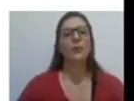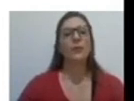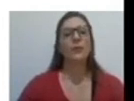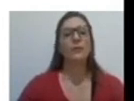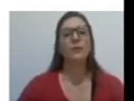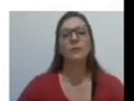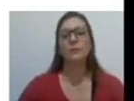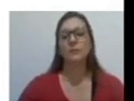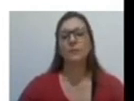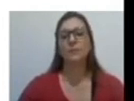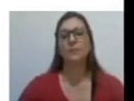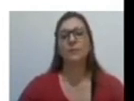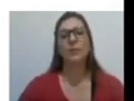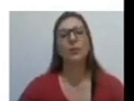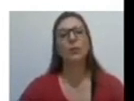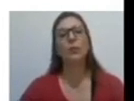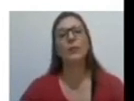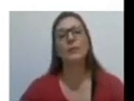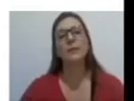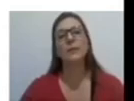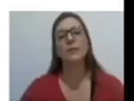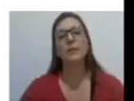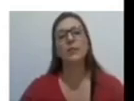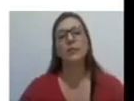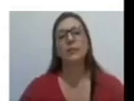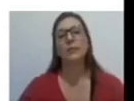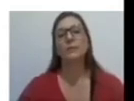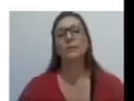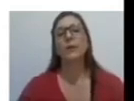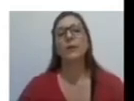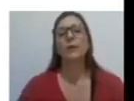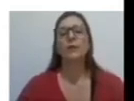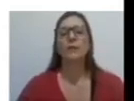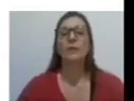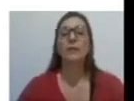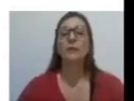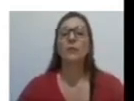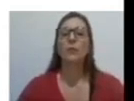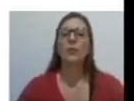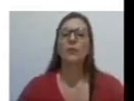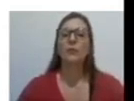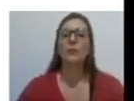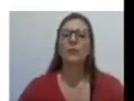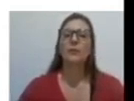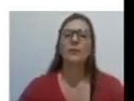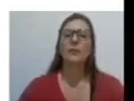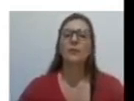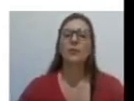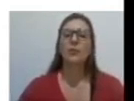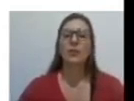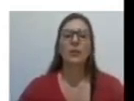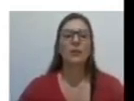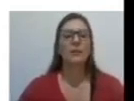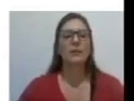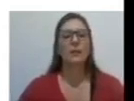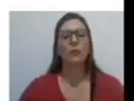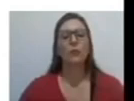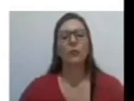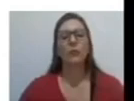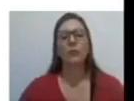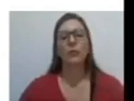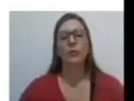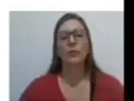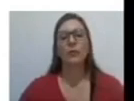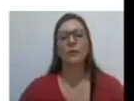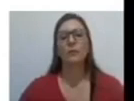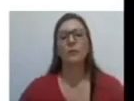pelo organismo de alguma enzima digestiva, fazendo com que a substância não digerida se